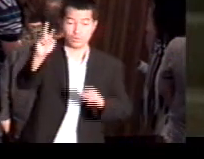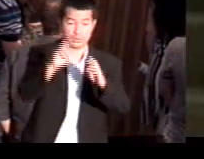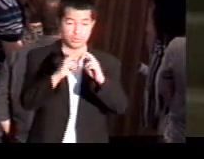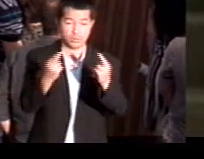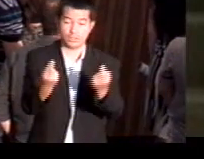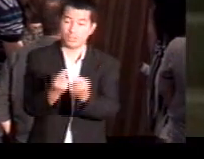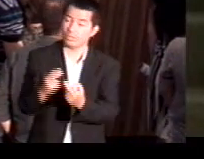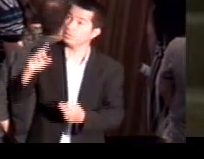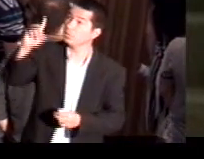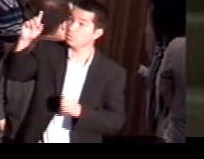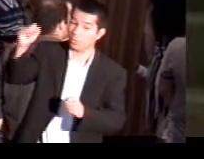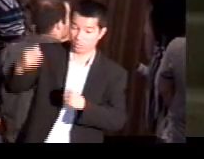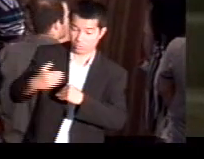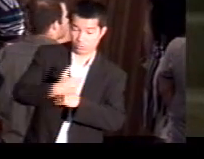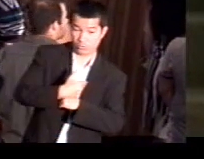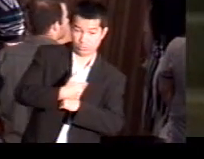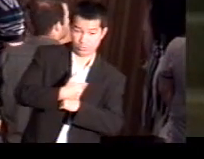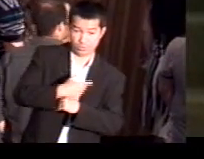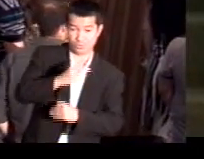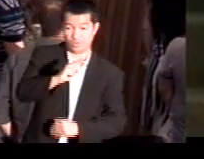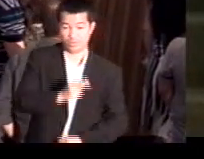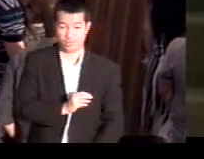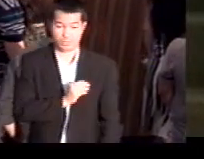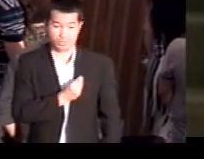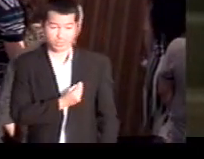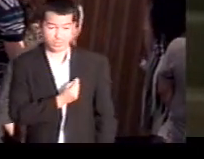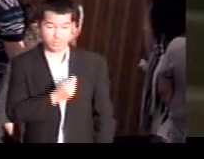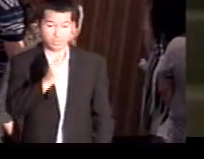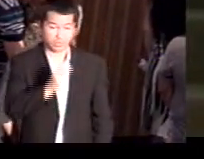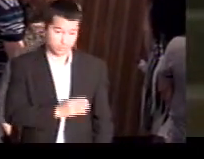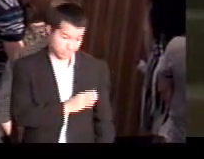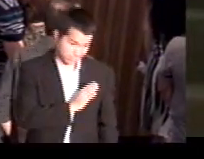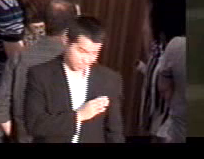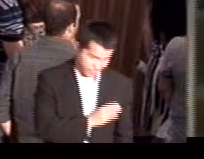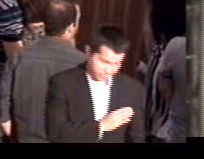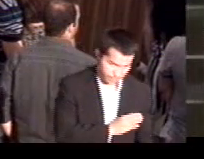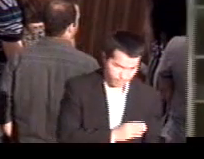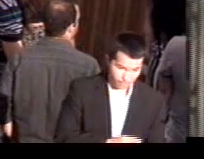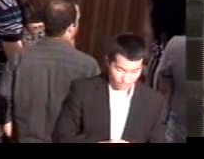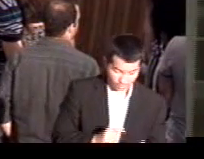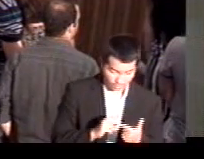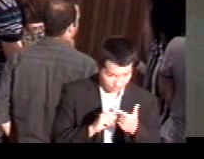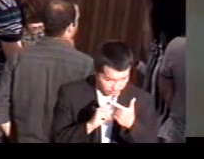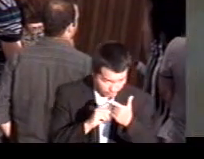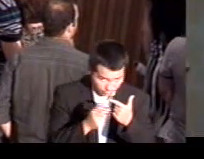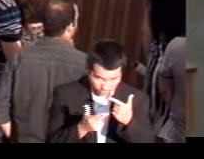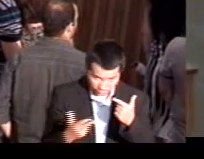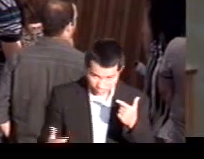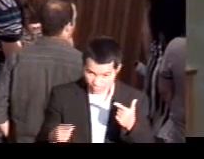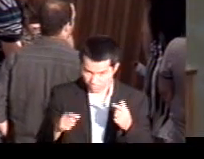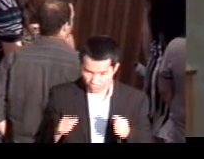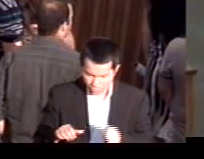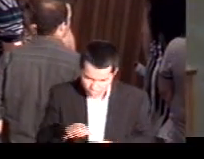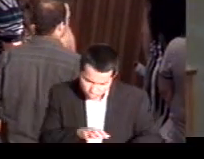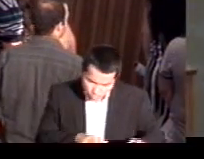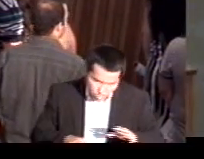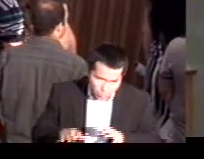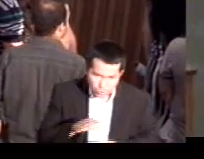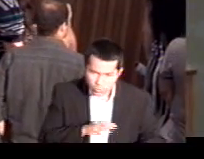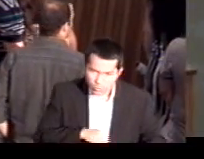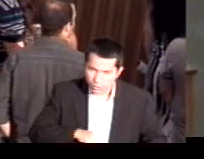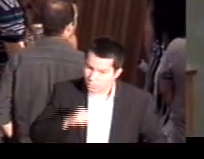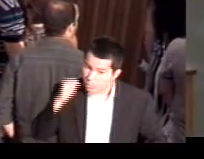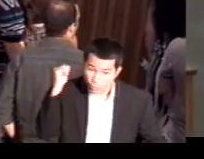vida. Segunda arma que Deus te deu é a oração. Essas batalhas que vocês estão